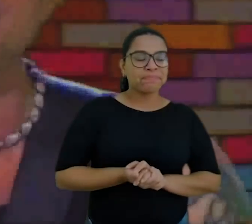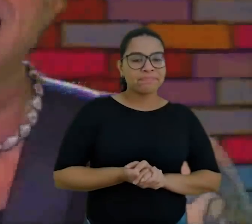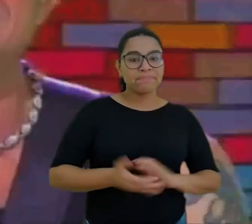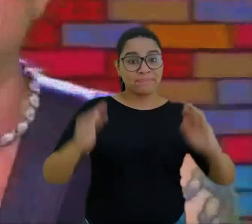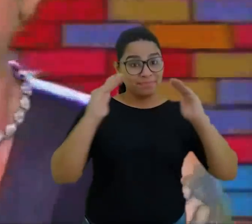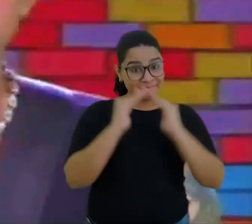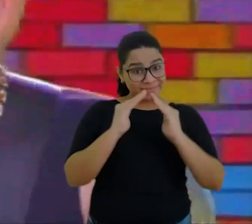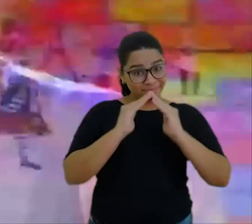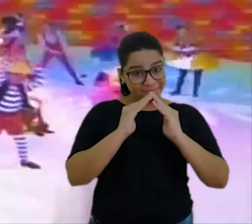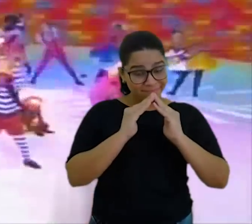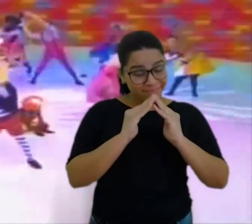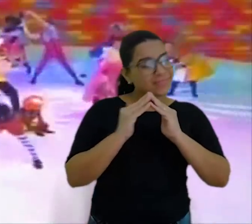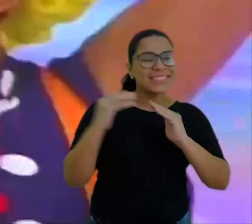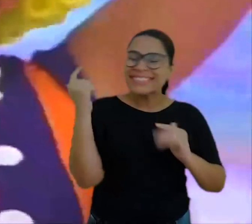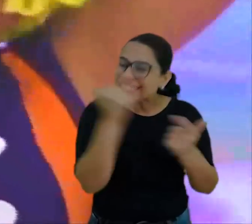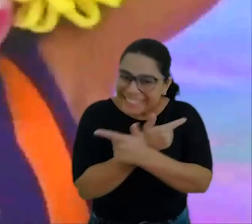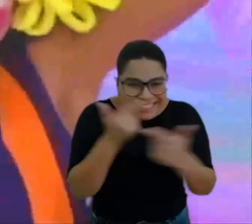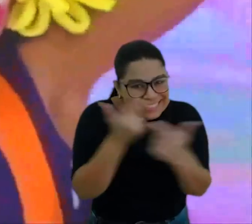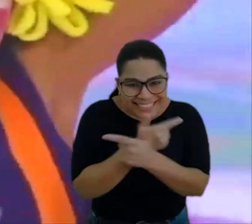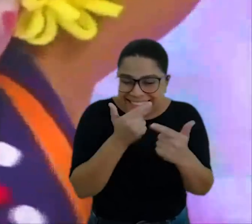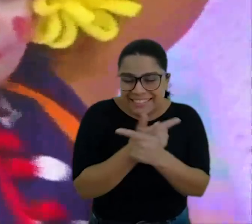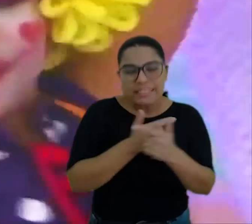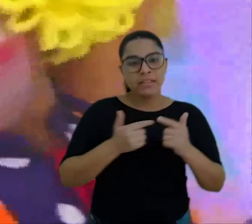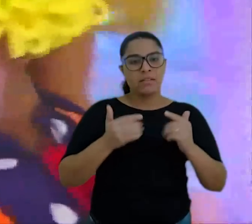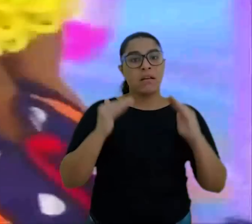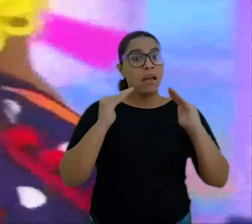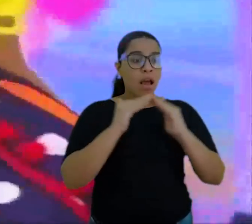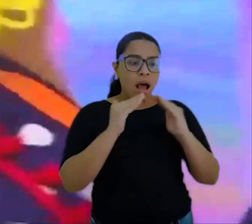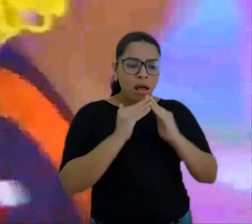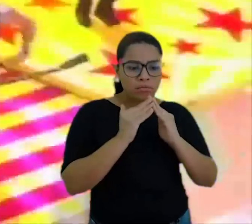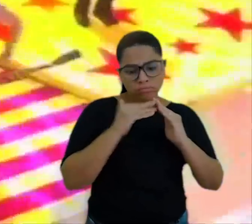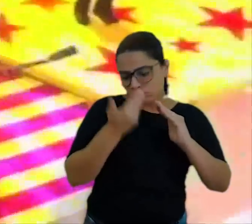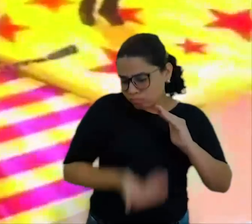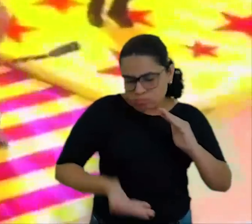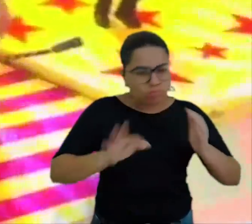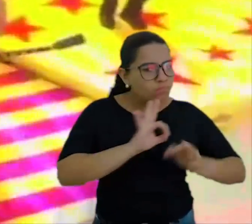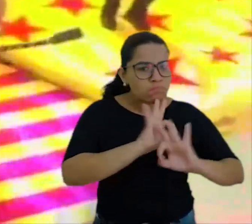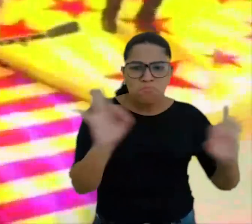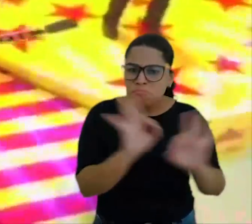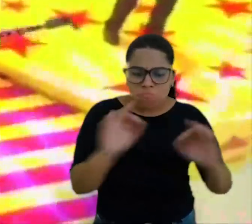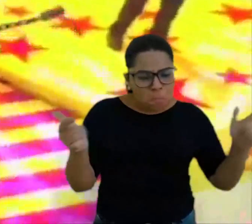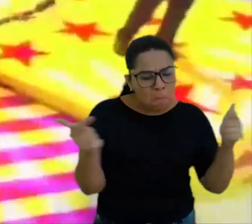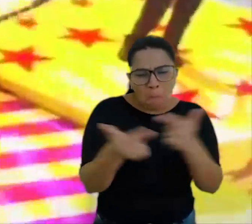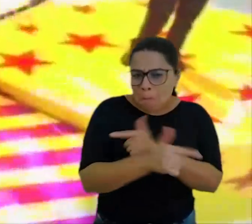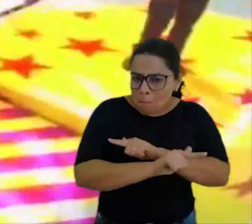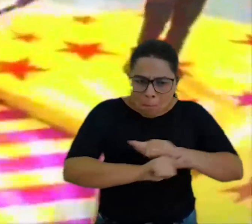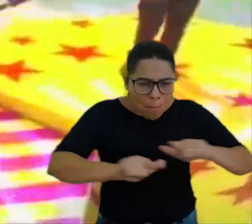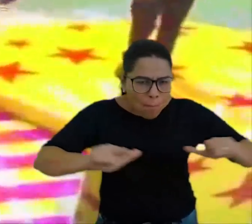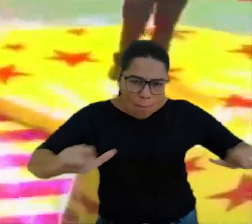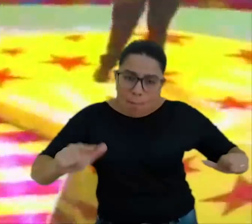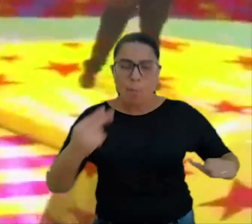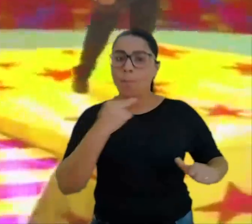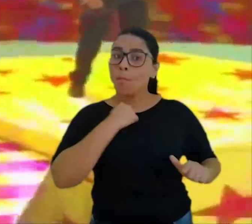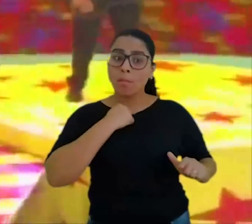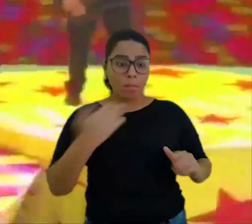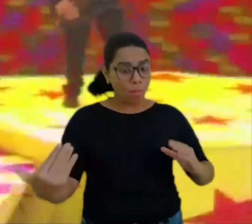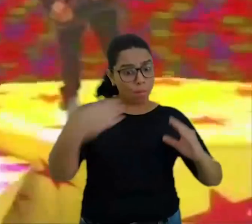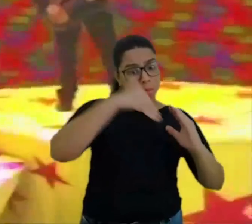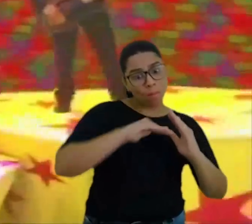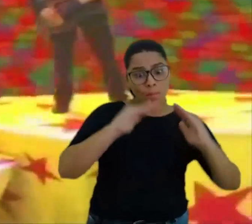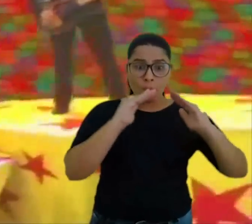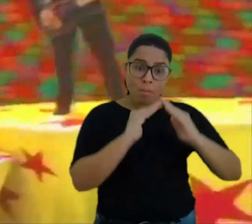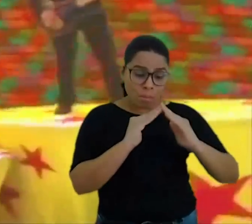Casa muito engraçada, não tinha teto, não tinha nada, ninguém podia entrar nela não, porque